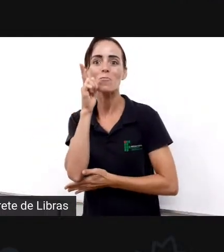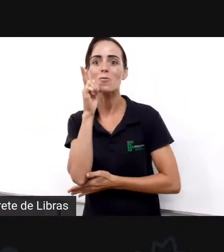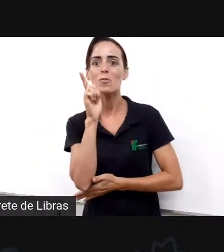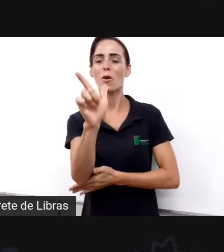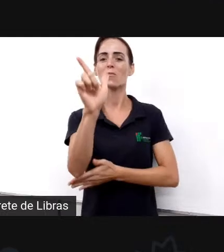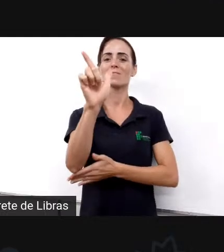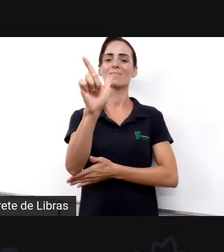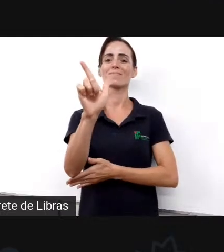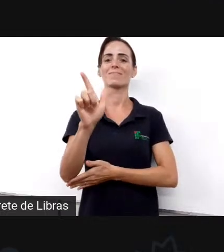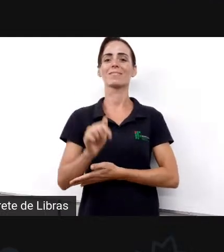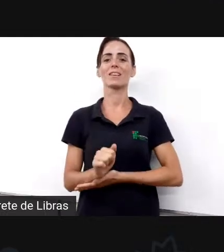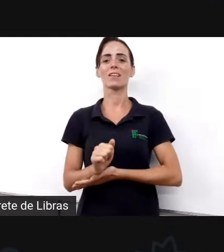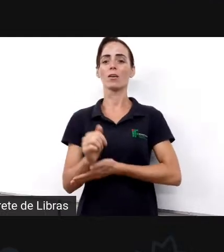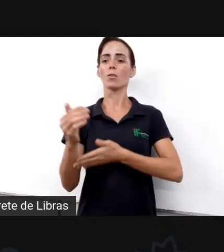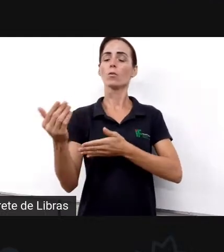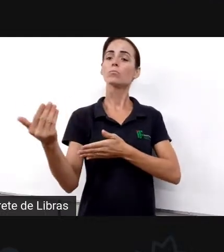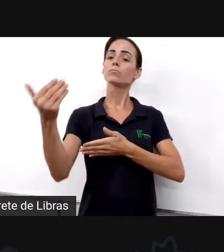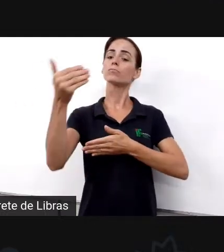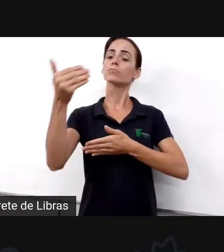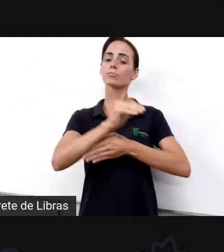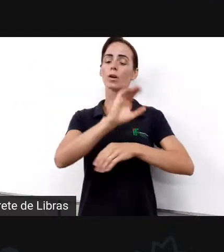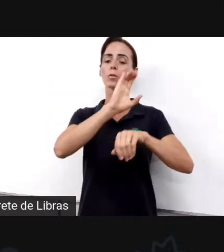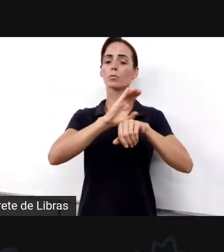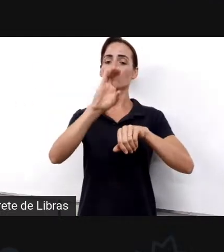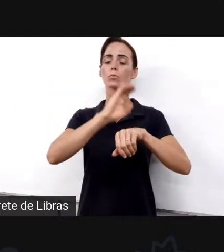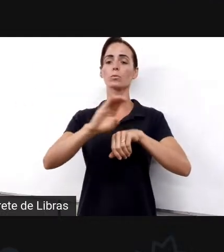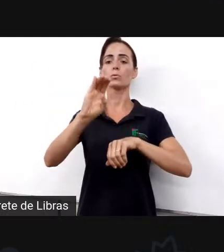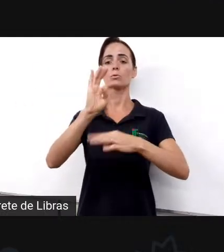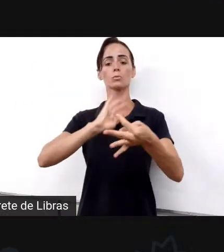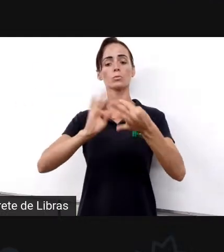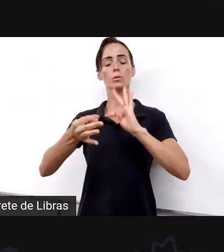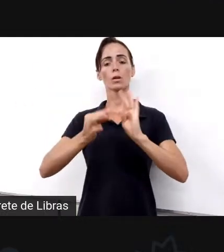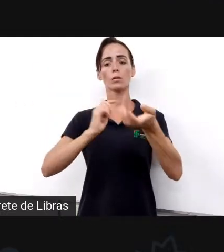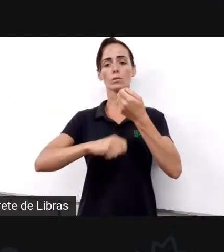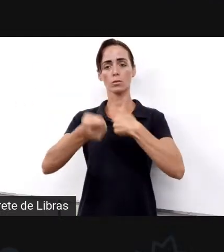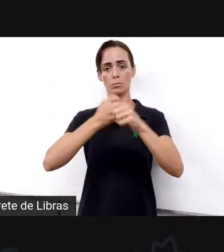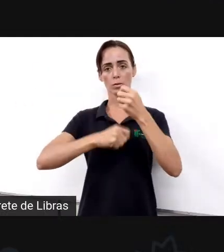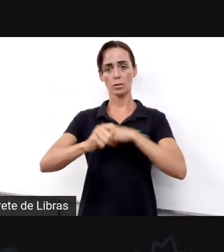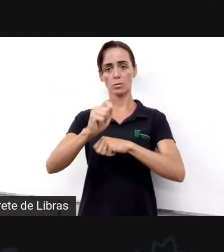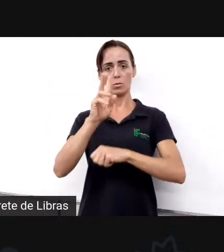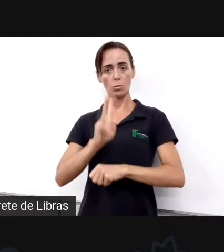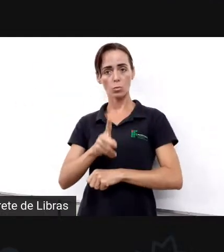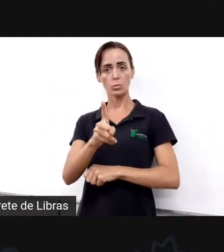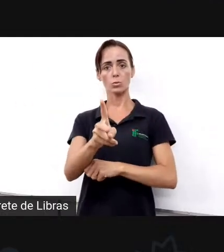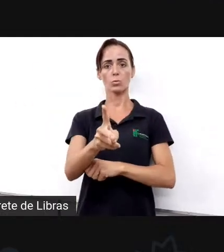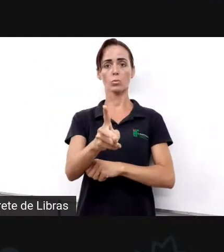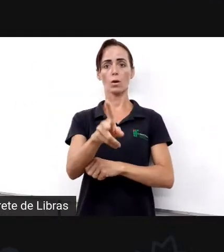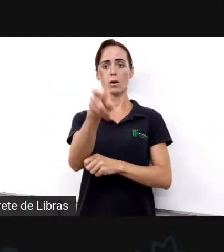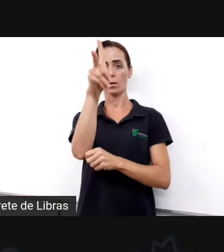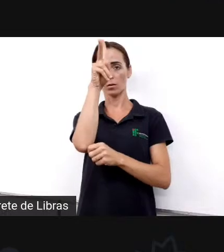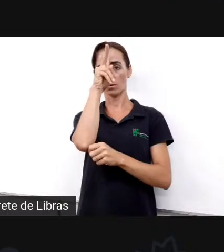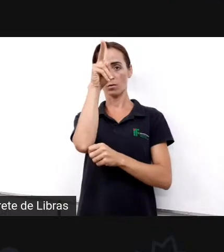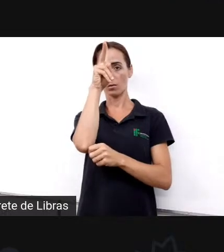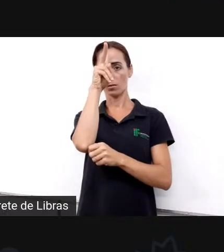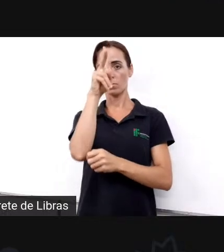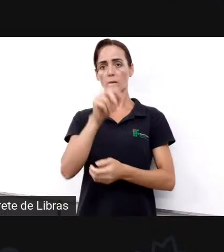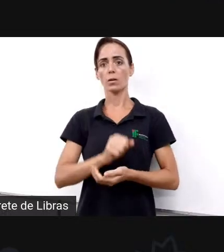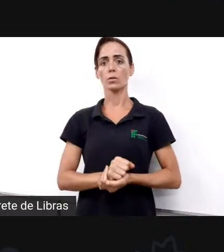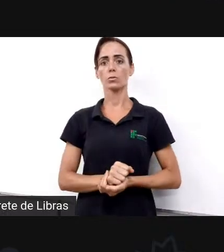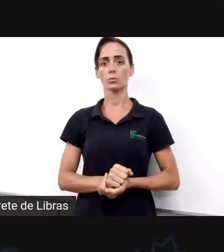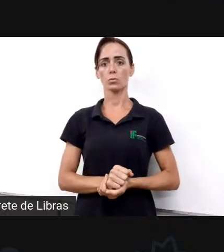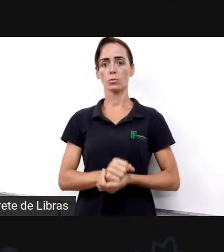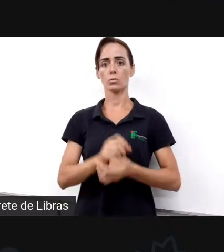a nossa cidade do curso técnico em administração subsequente ao ensino médio, modalidade